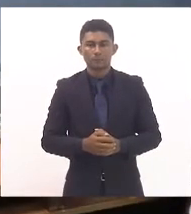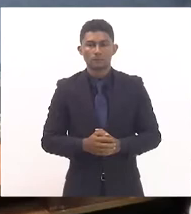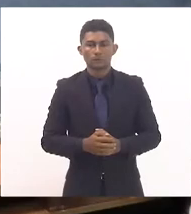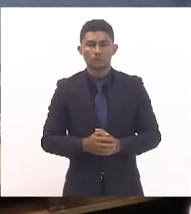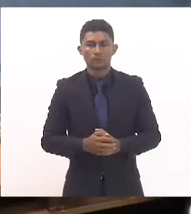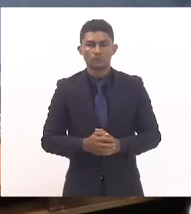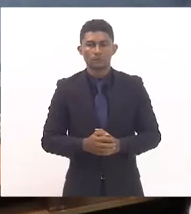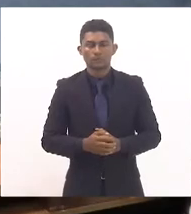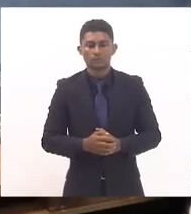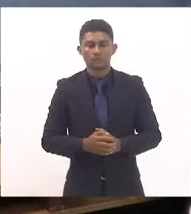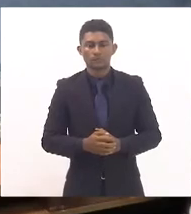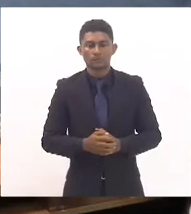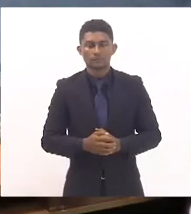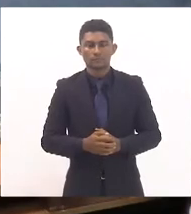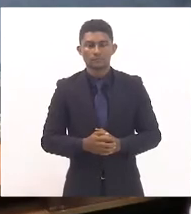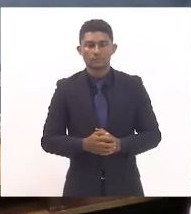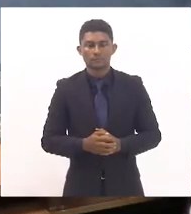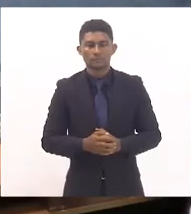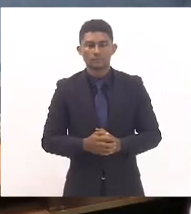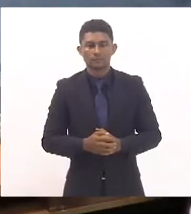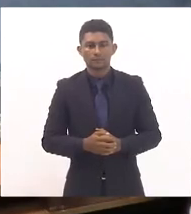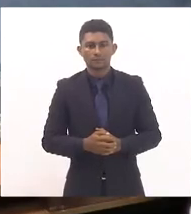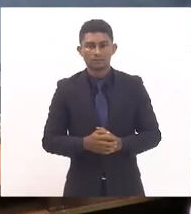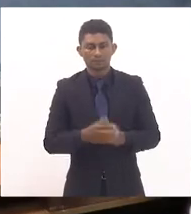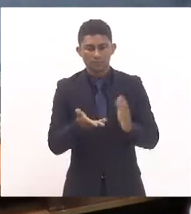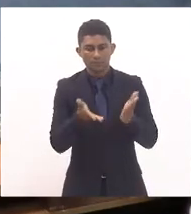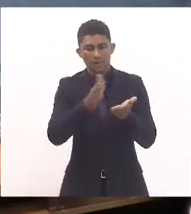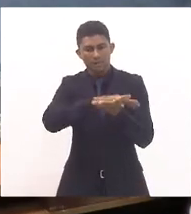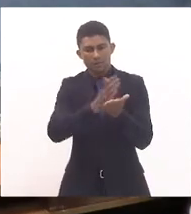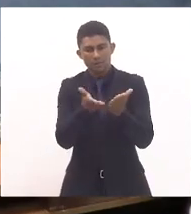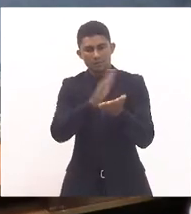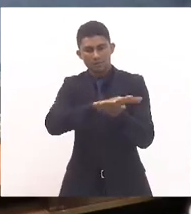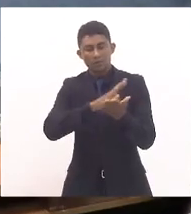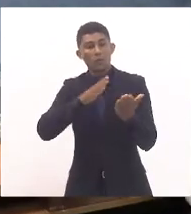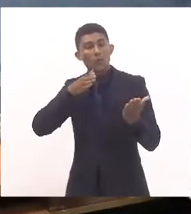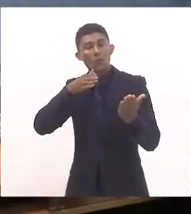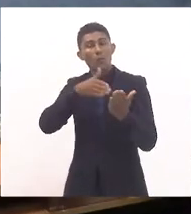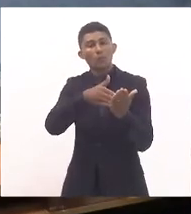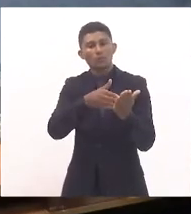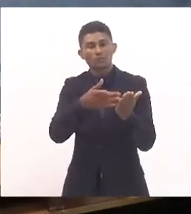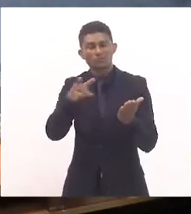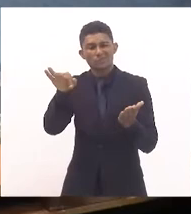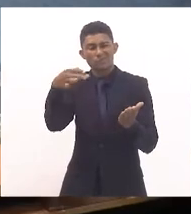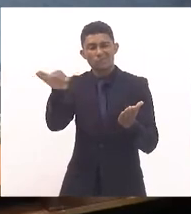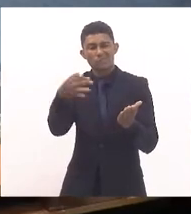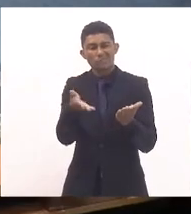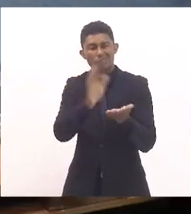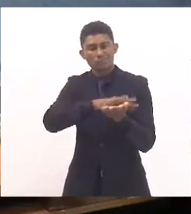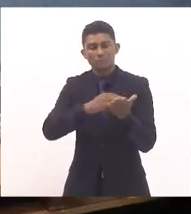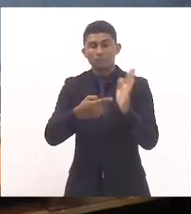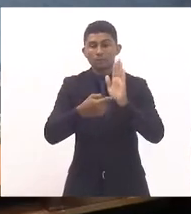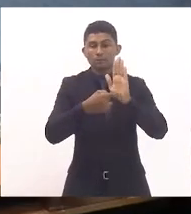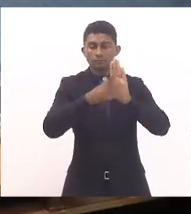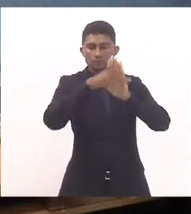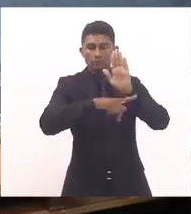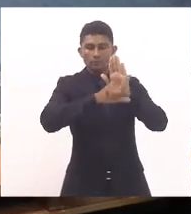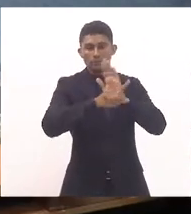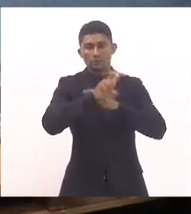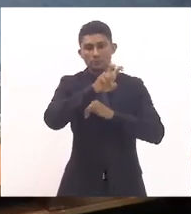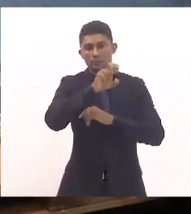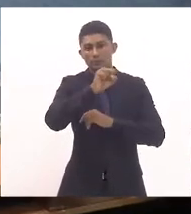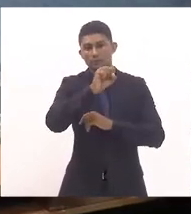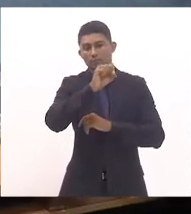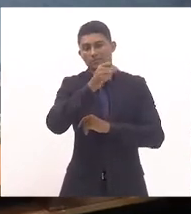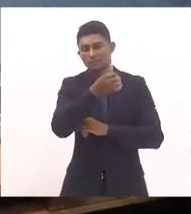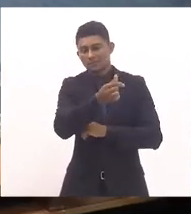Lá na última página, última folha. Projeto de lei 5877-22,